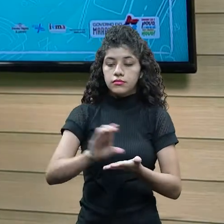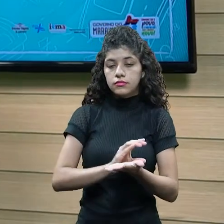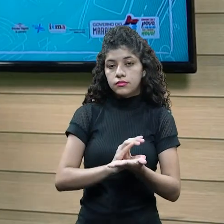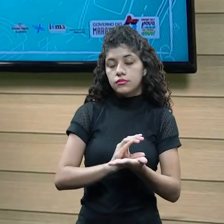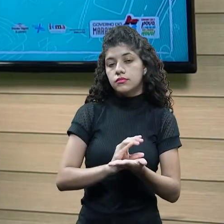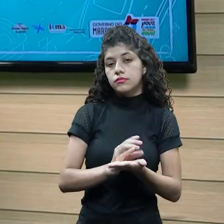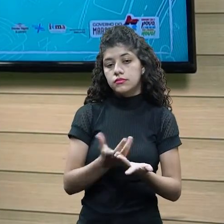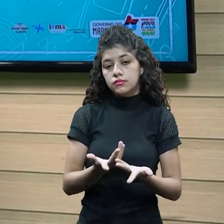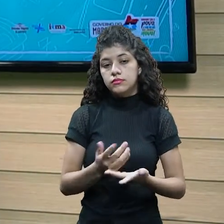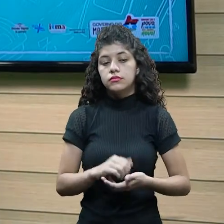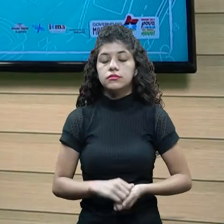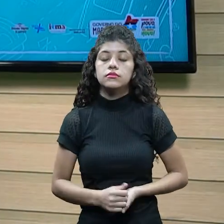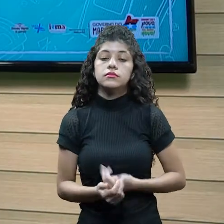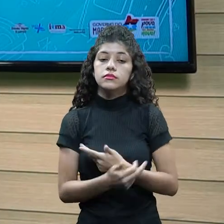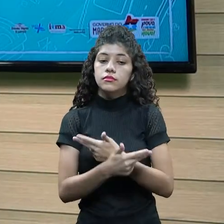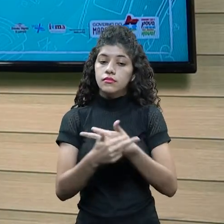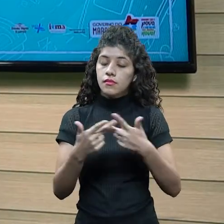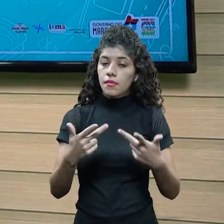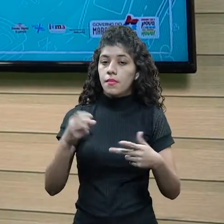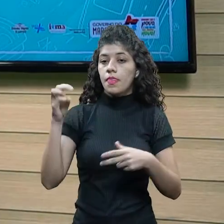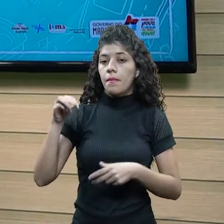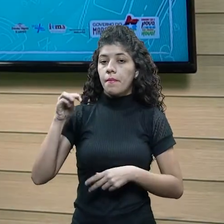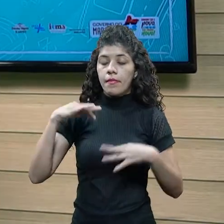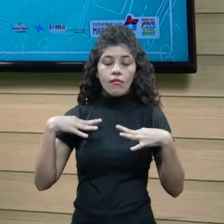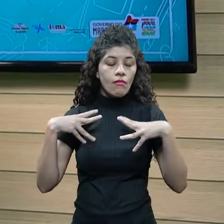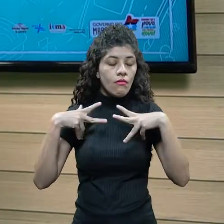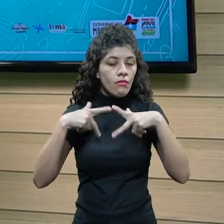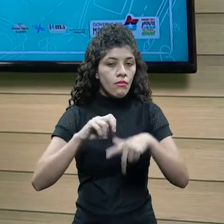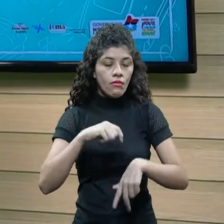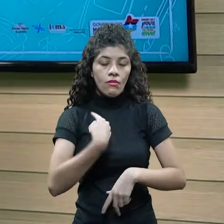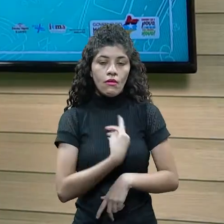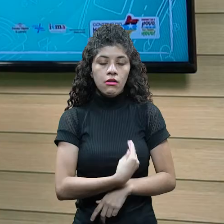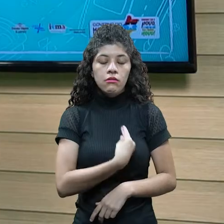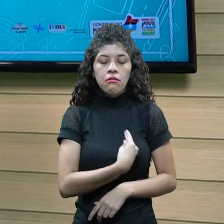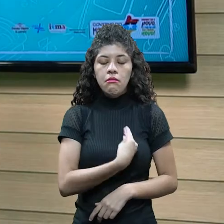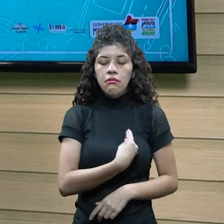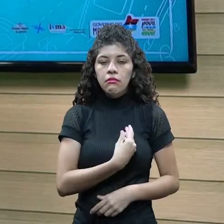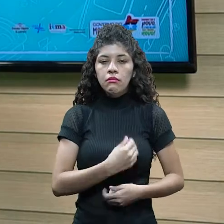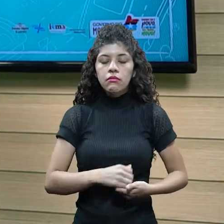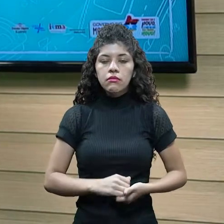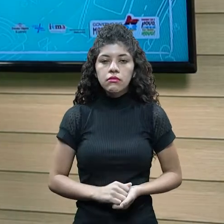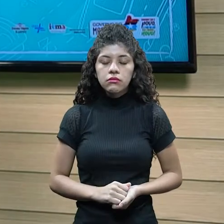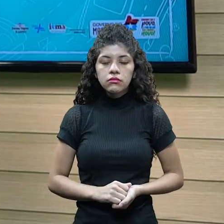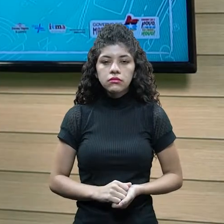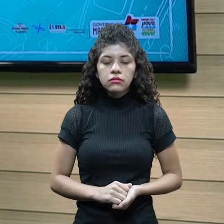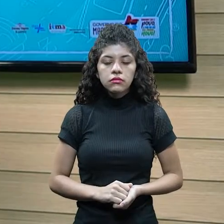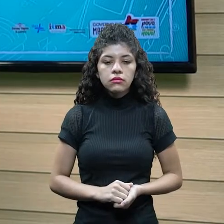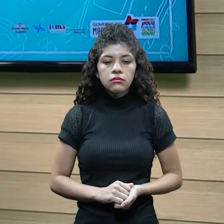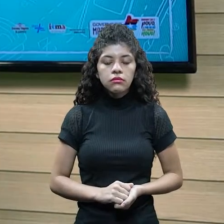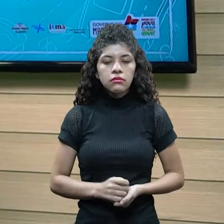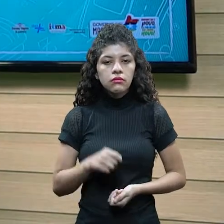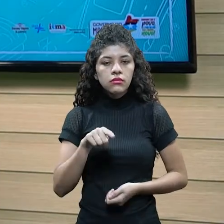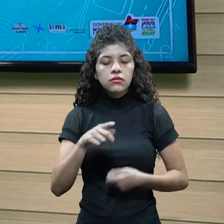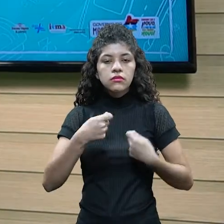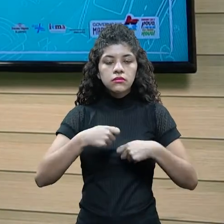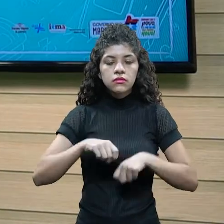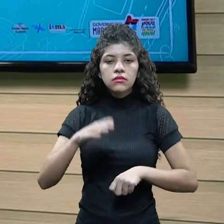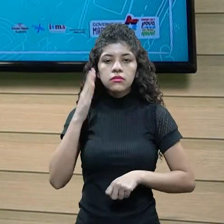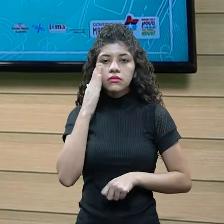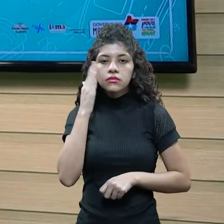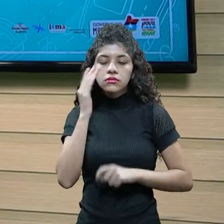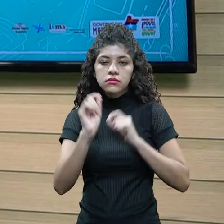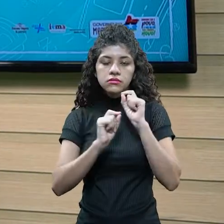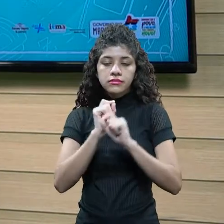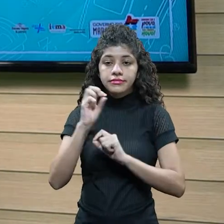moeda, ir à lua. Então, como eu falei há pouco, a matemática está presente em tudo em nossas vidas. Não tem para onde você fugir. O que você precisa entender é